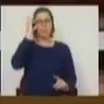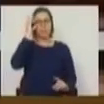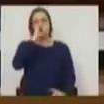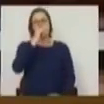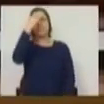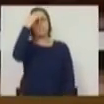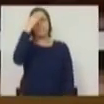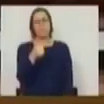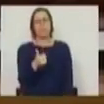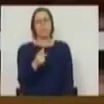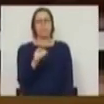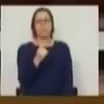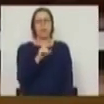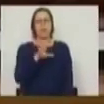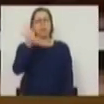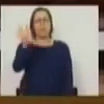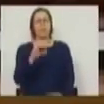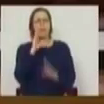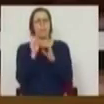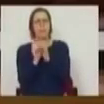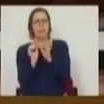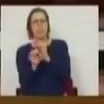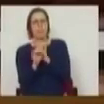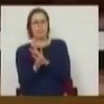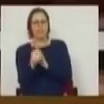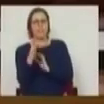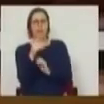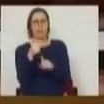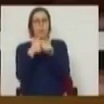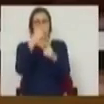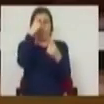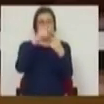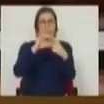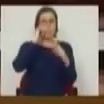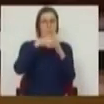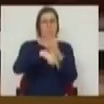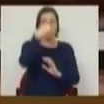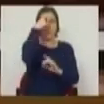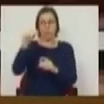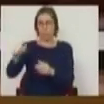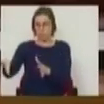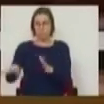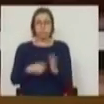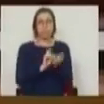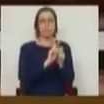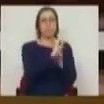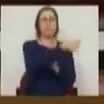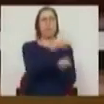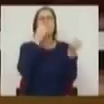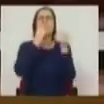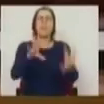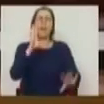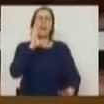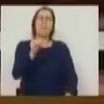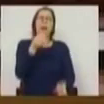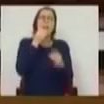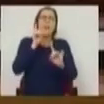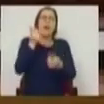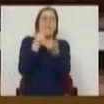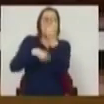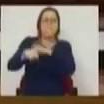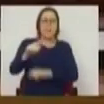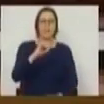relembremos quando Bagão Félix foi à Caixa buscar o fundo de pensões para cumprir as metas do déficit. E avaliemos quando perdeu o Banco Público com a